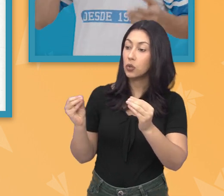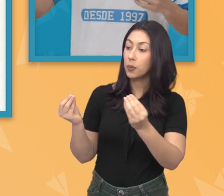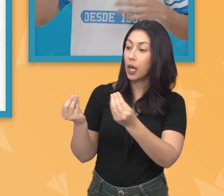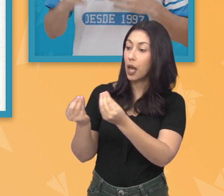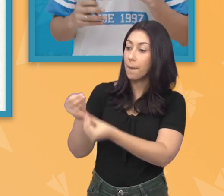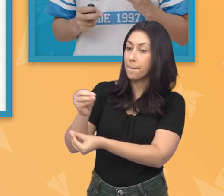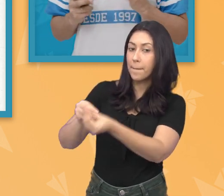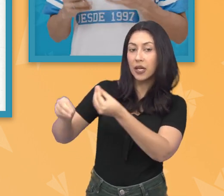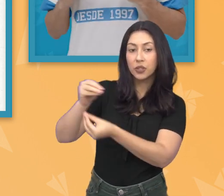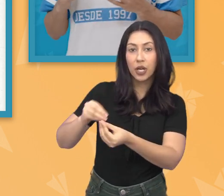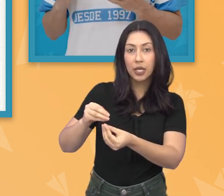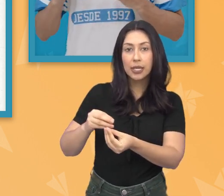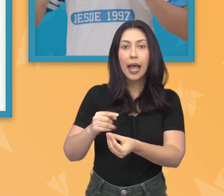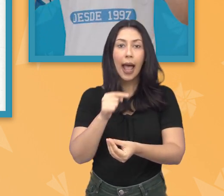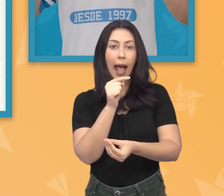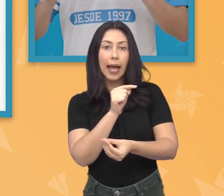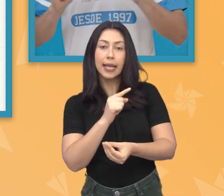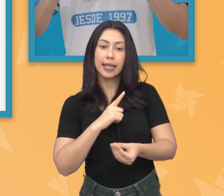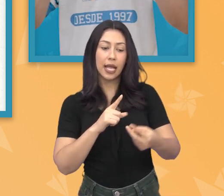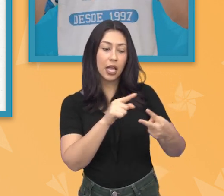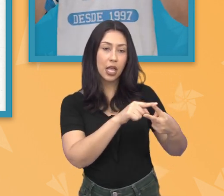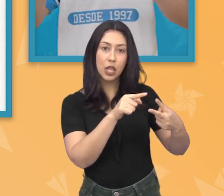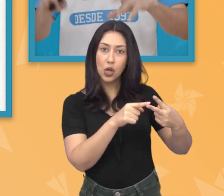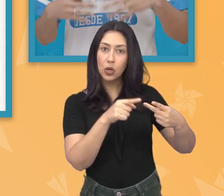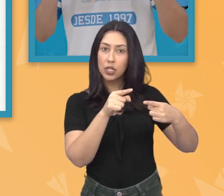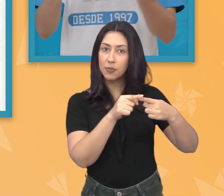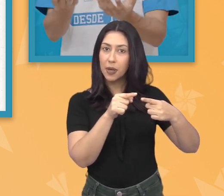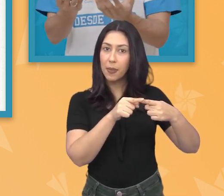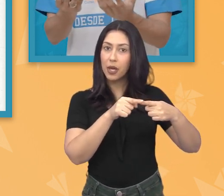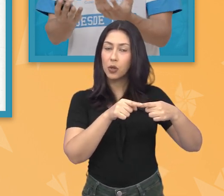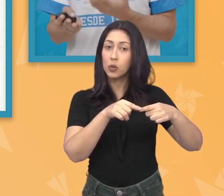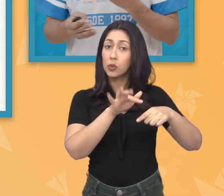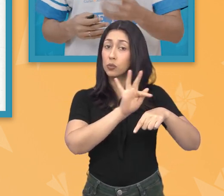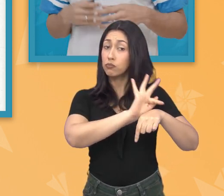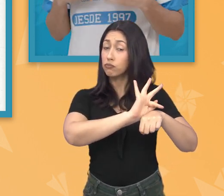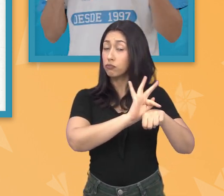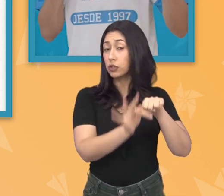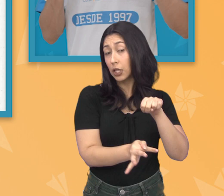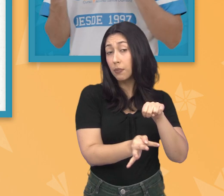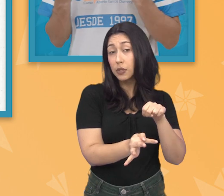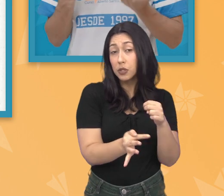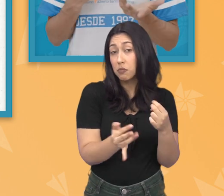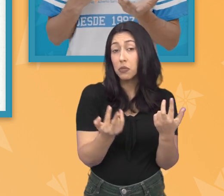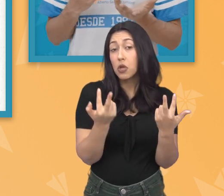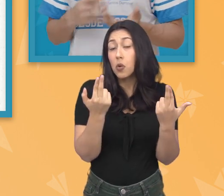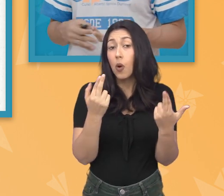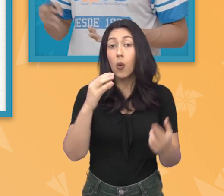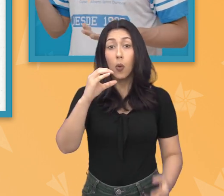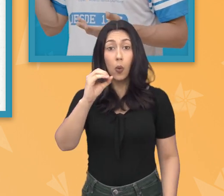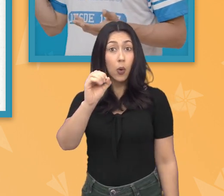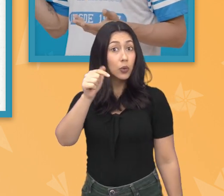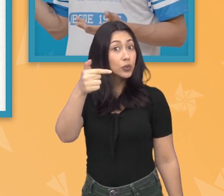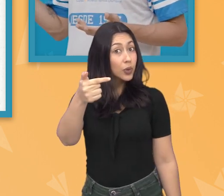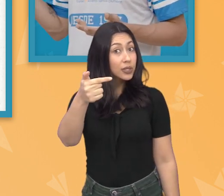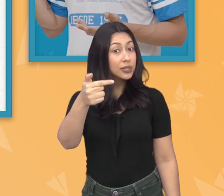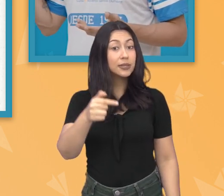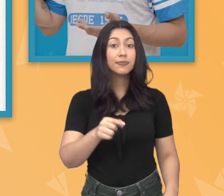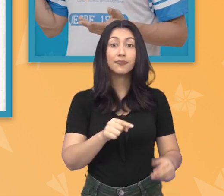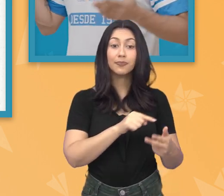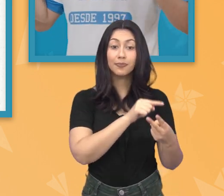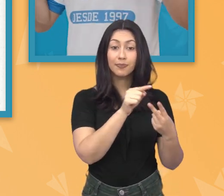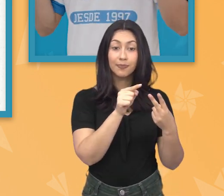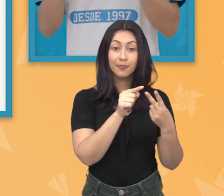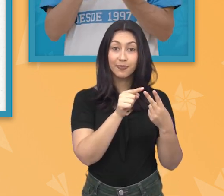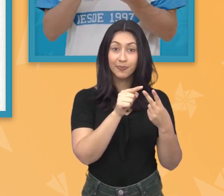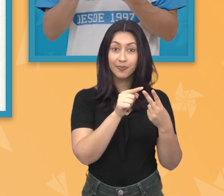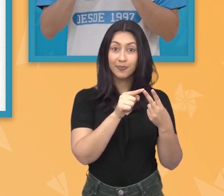tipo simples é quando é uma substância pura que é composta por átomos de um único elemento, como por exemplo o oxigênio que nós respiramos, e temos também a